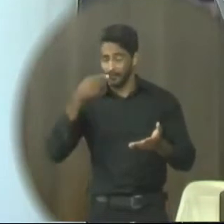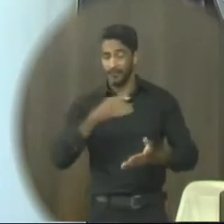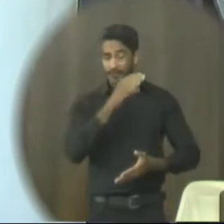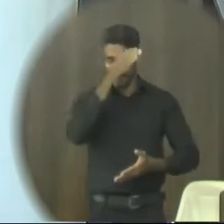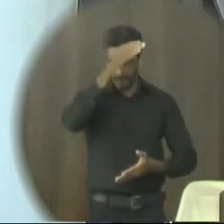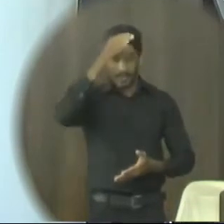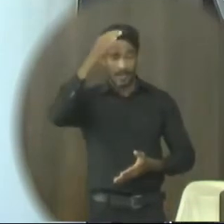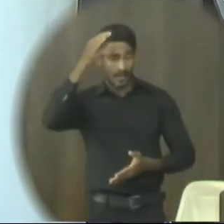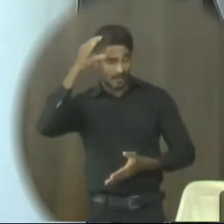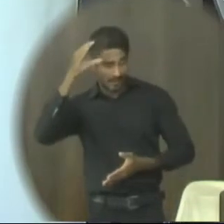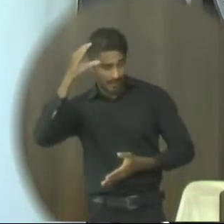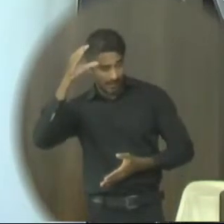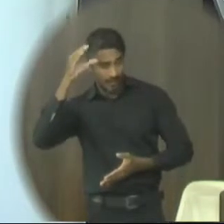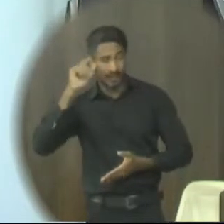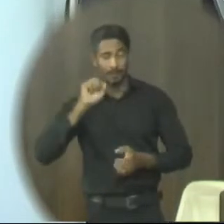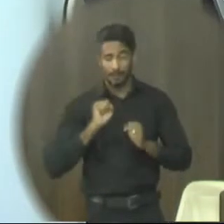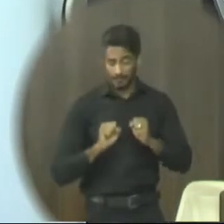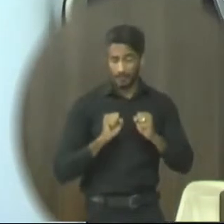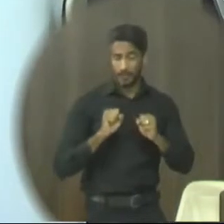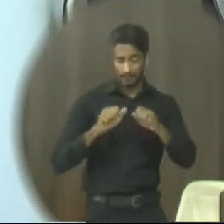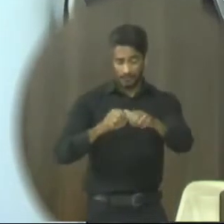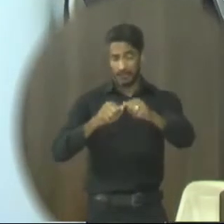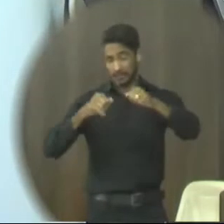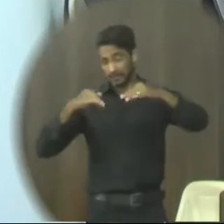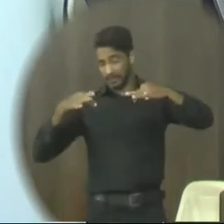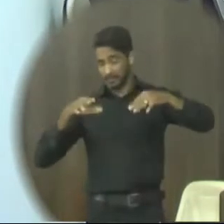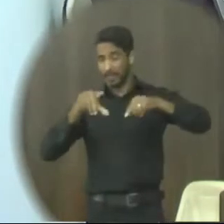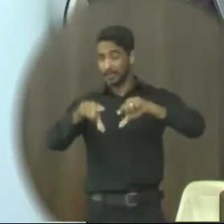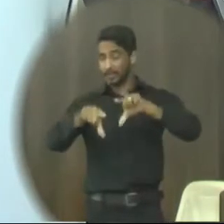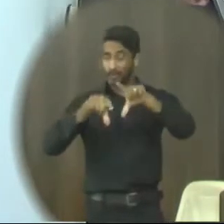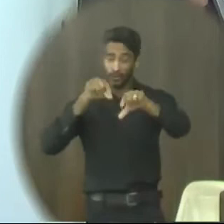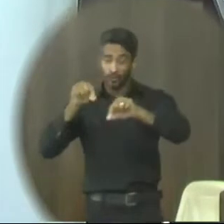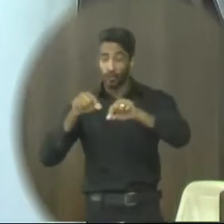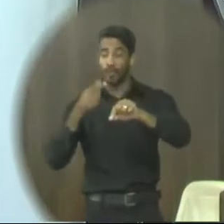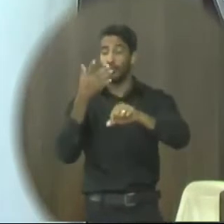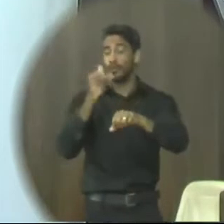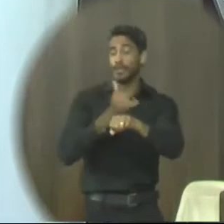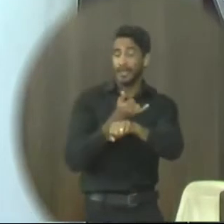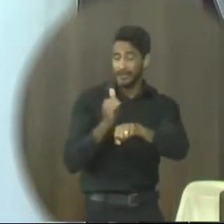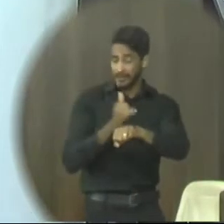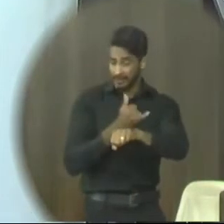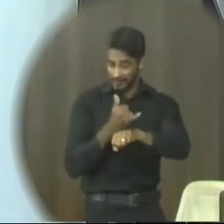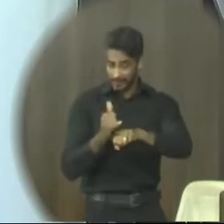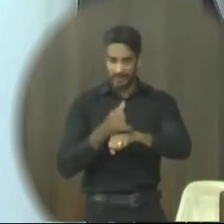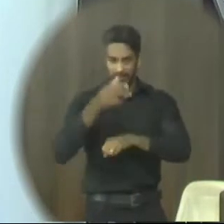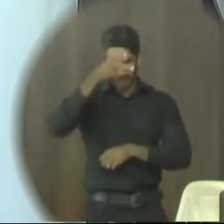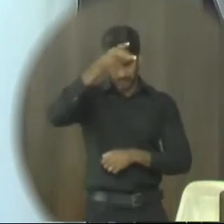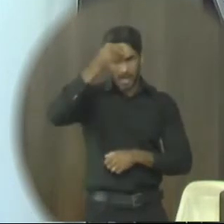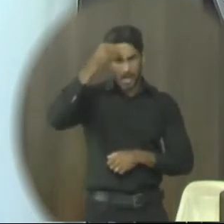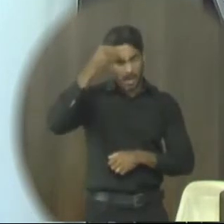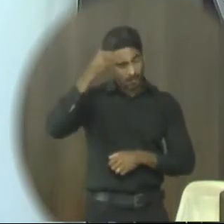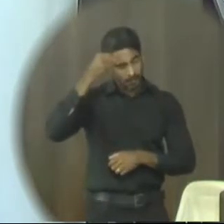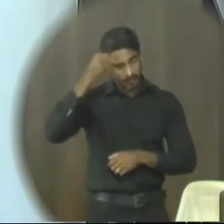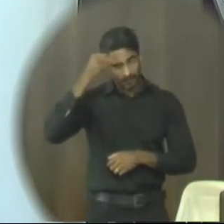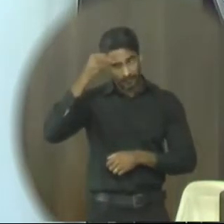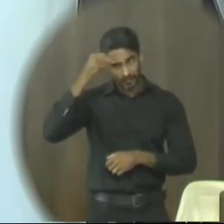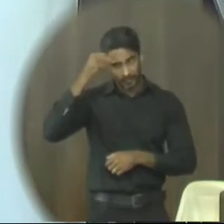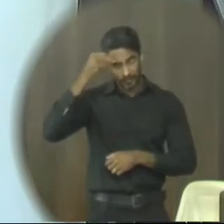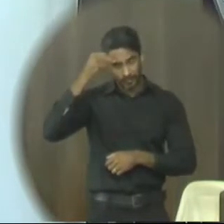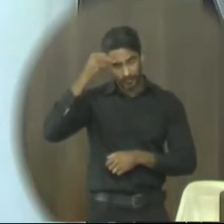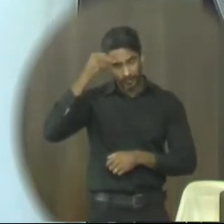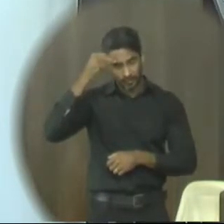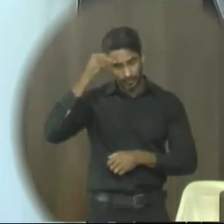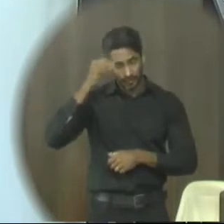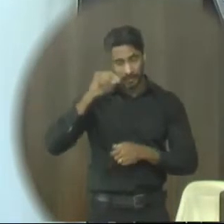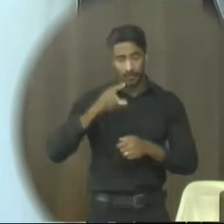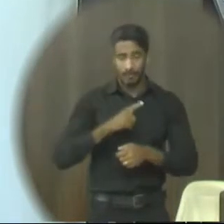pôr deliberação dos plenários indicar medida administrativa ao prefeito adjuvante as